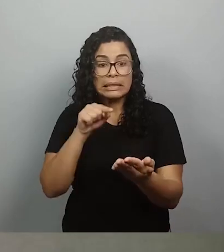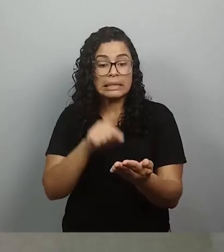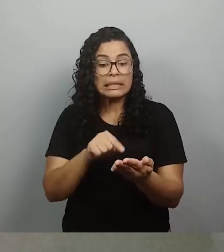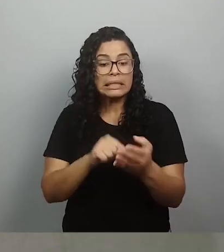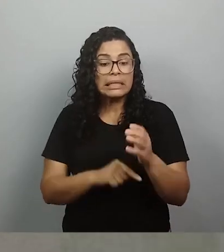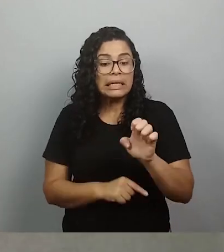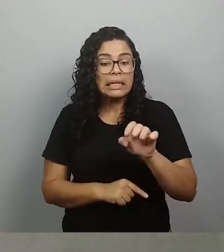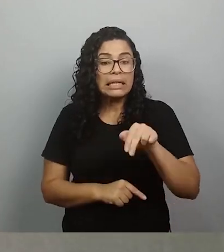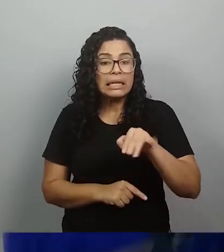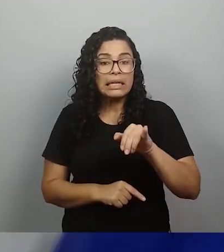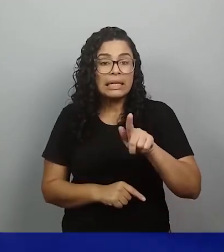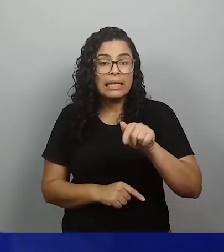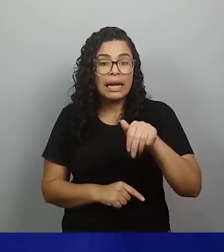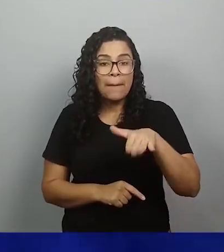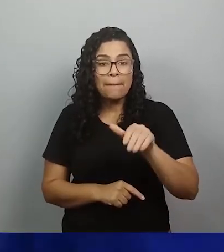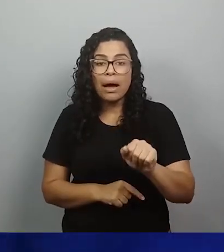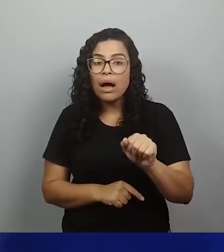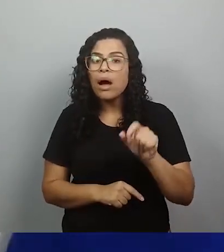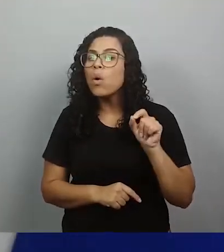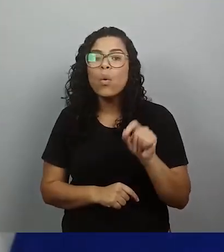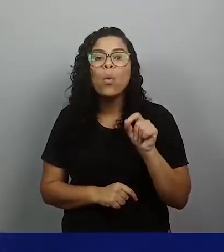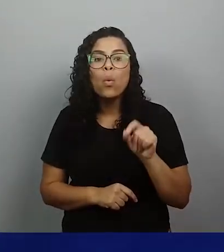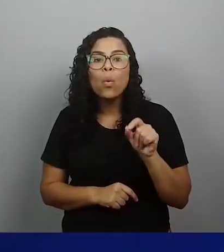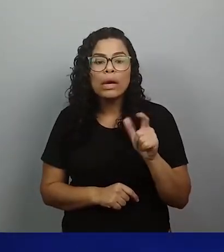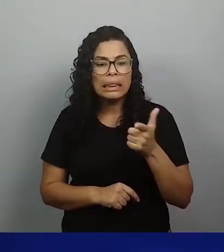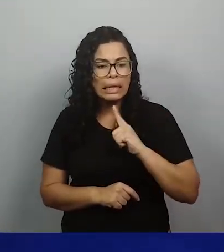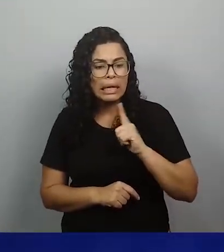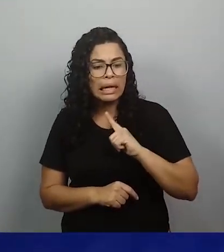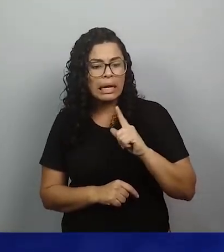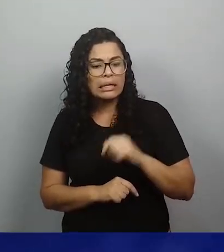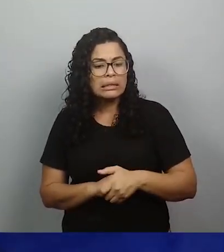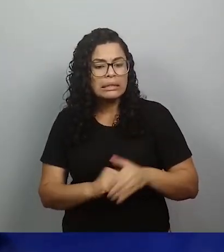enigma! O que tem nesse enigma, Arthur?